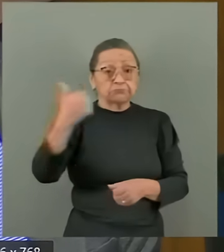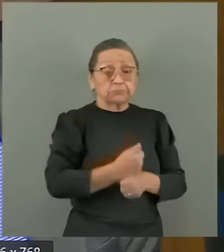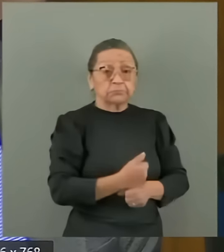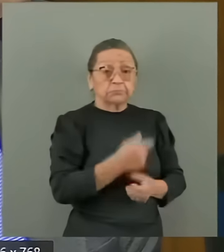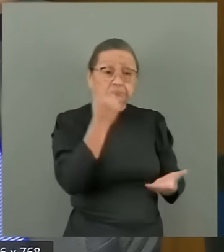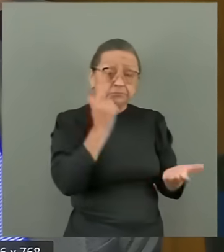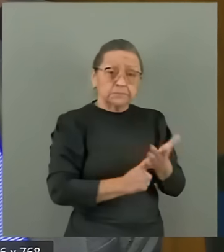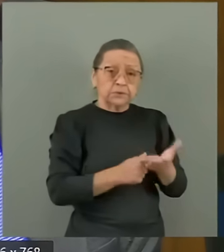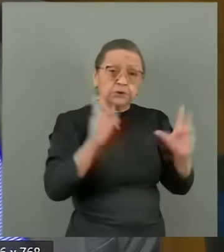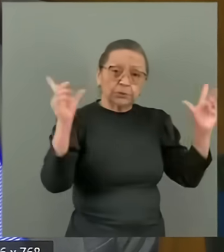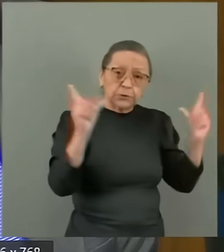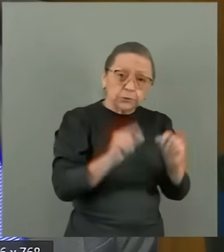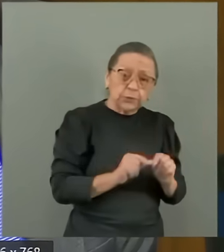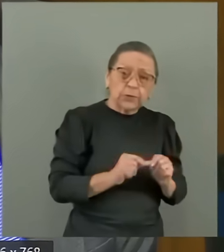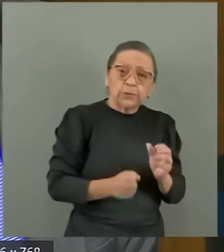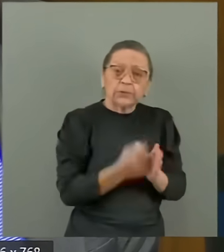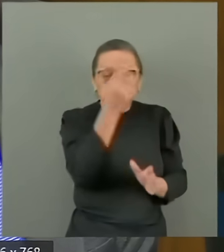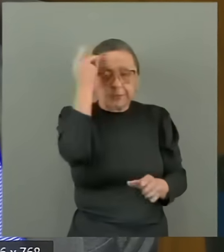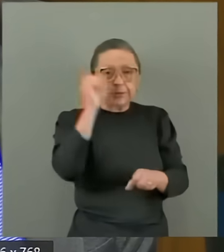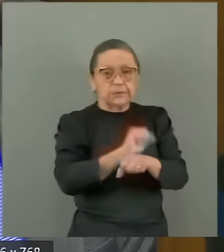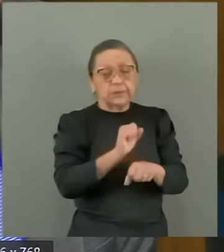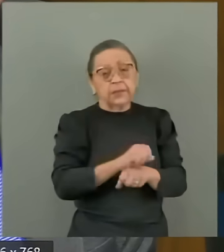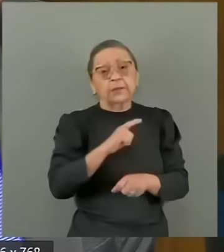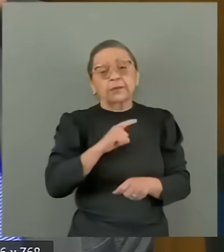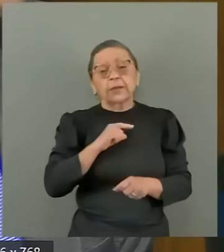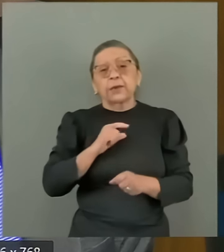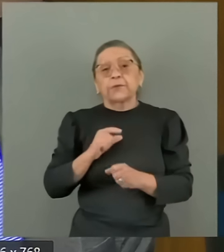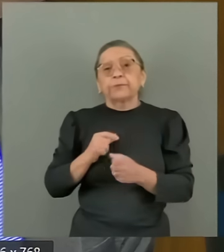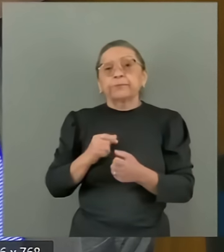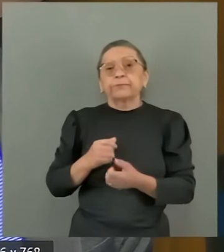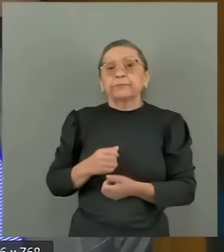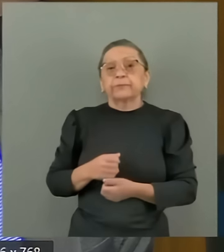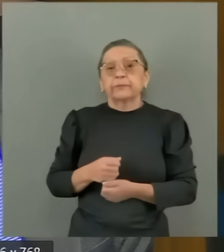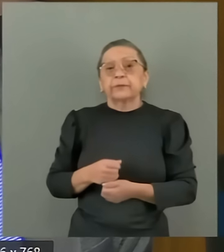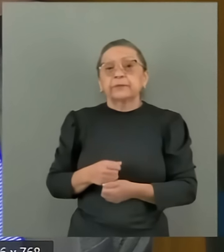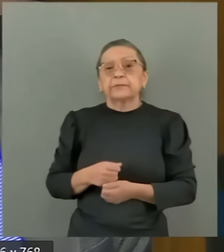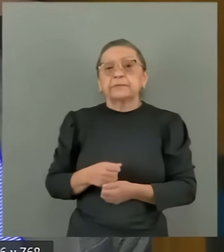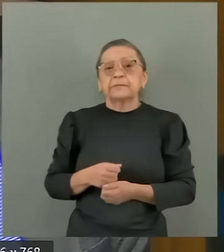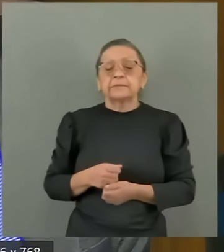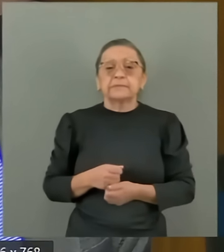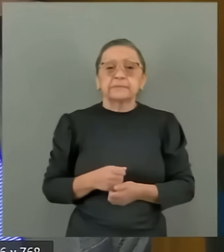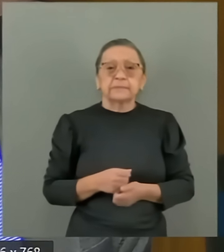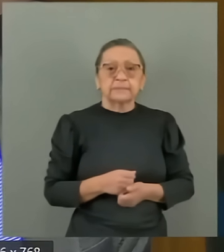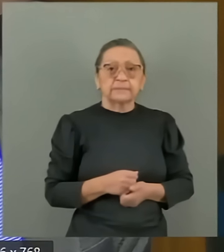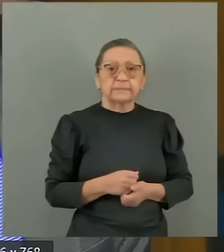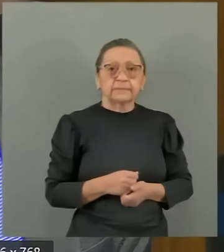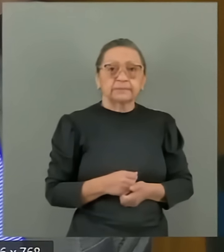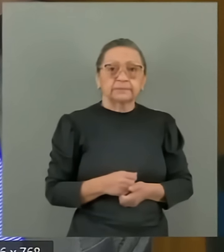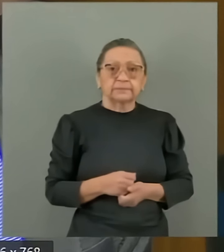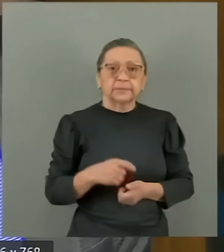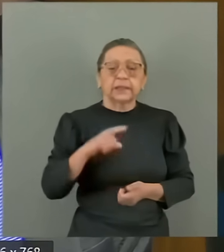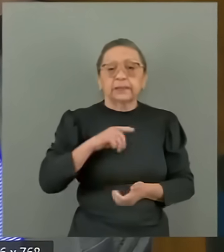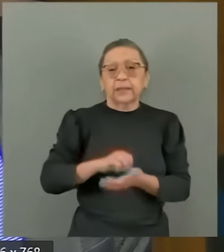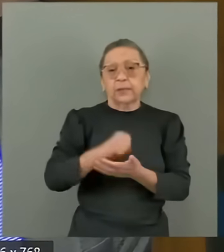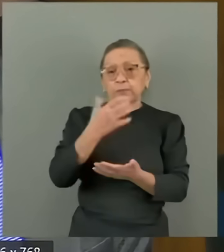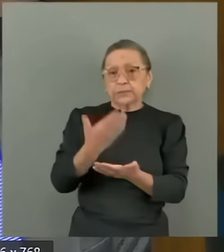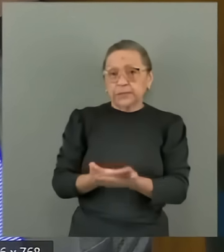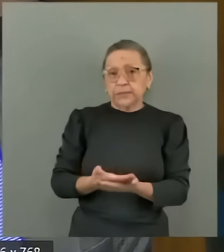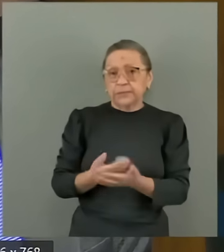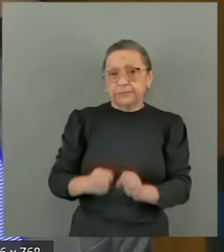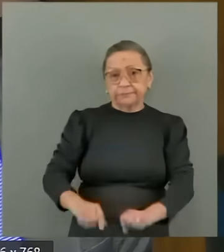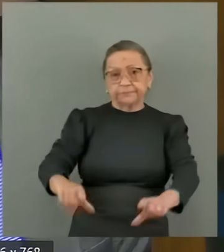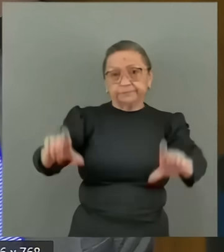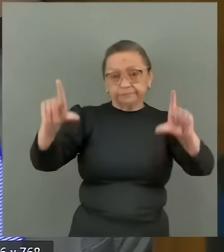diminuir filas. Então, dados aqui da LAI, queria inclusive que o primeiro slide ficasse aí